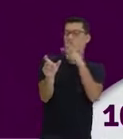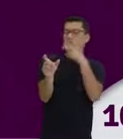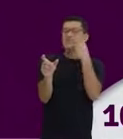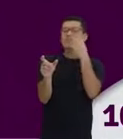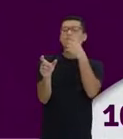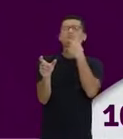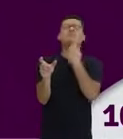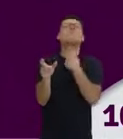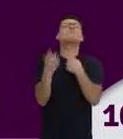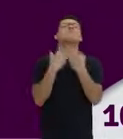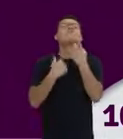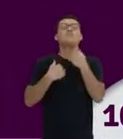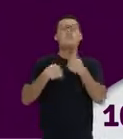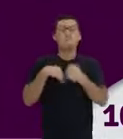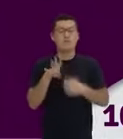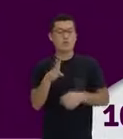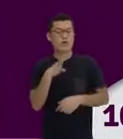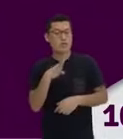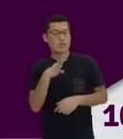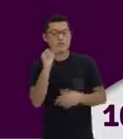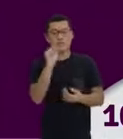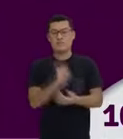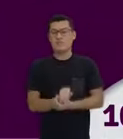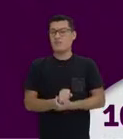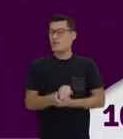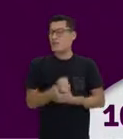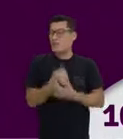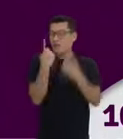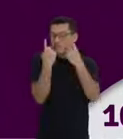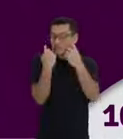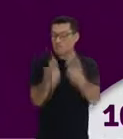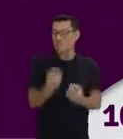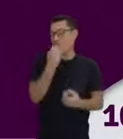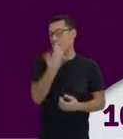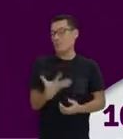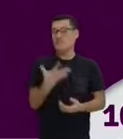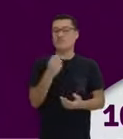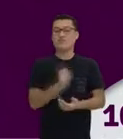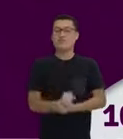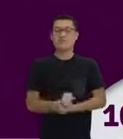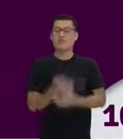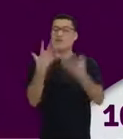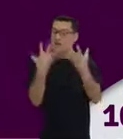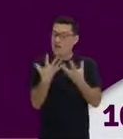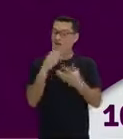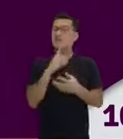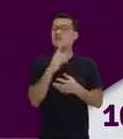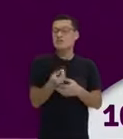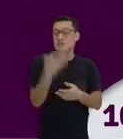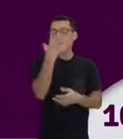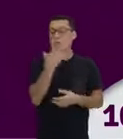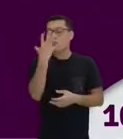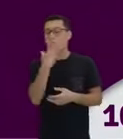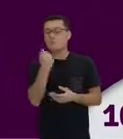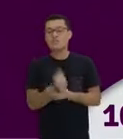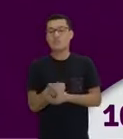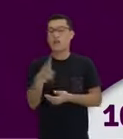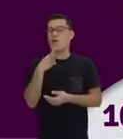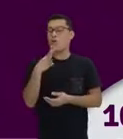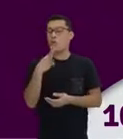aquisição ao conhecimento a resposta interessante Então quer dizer que música é